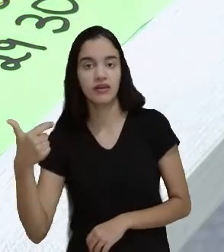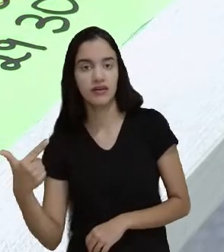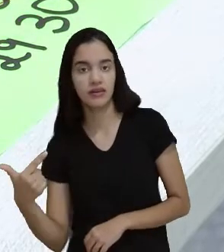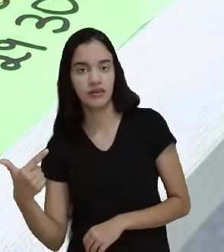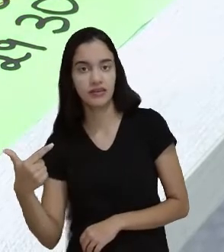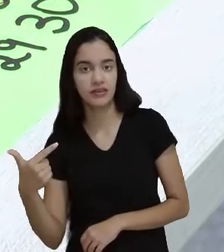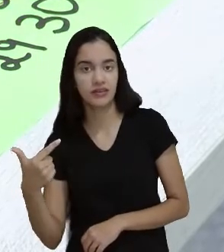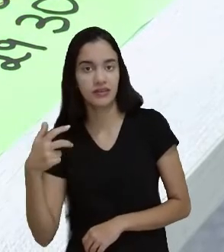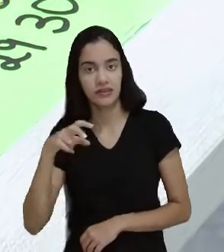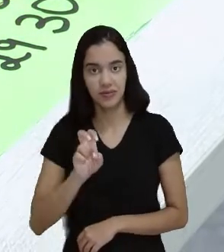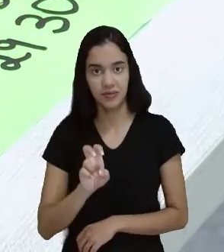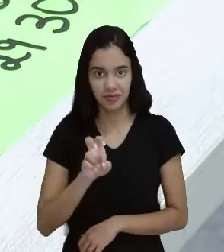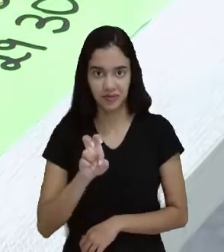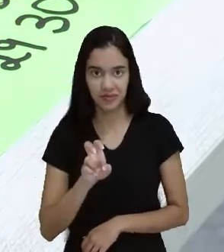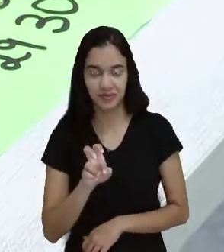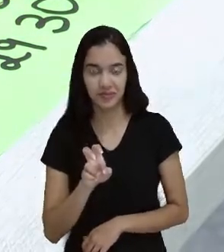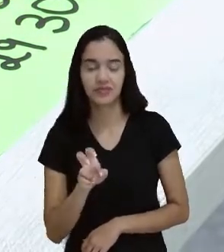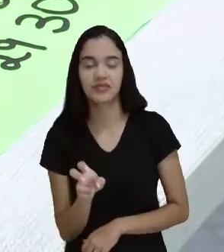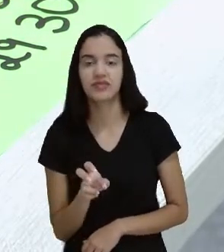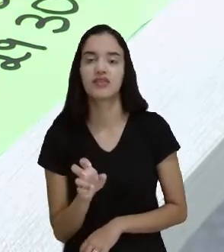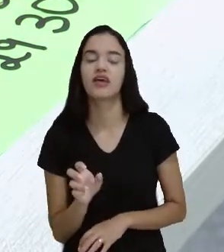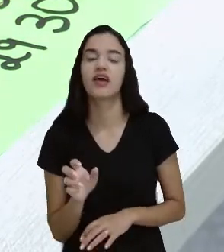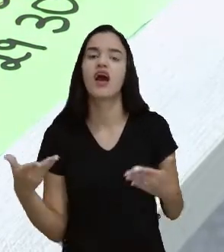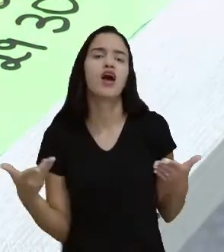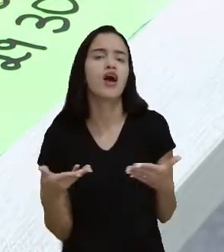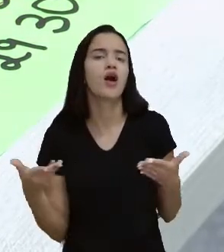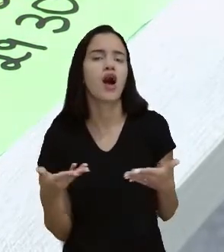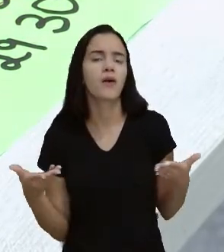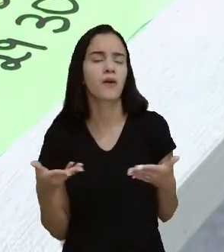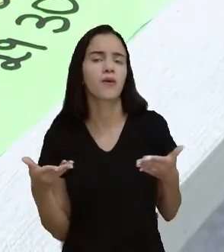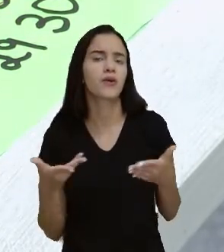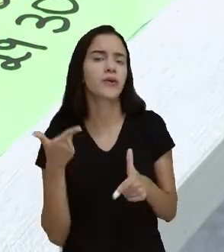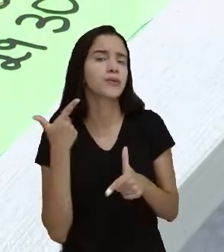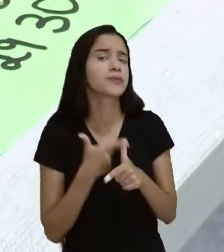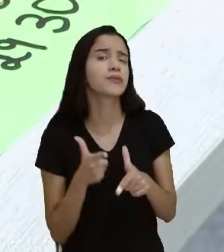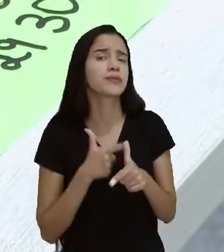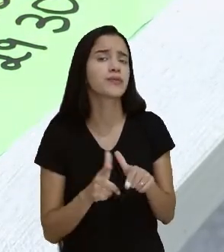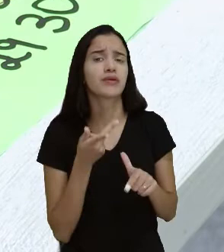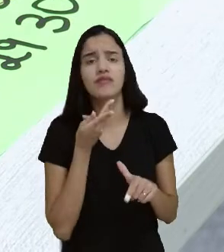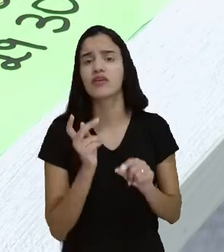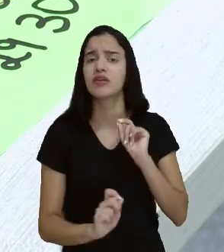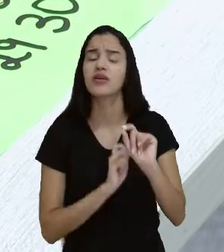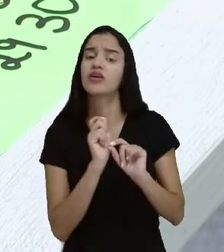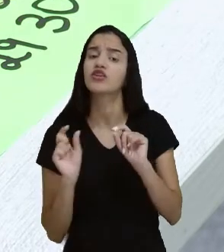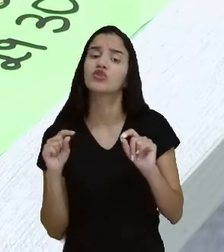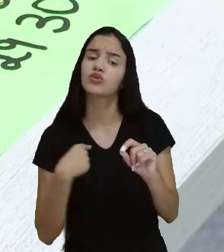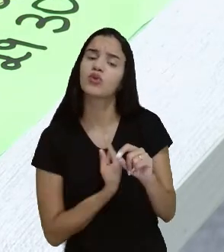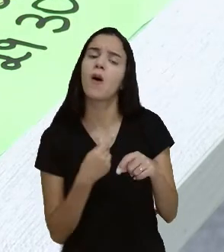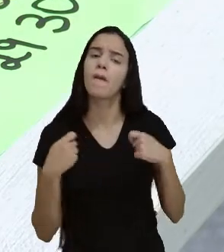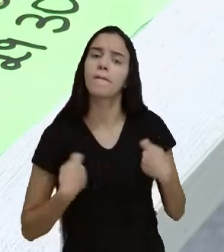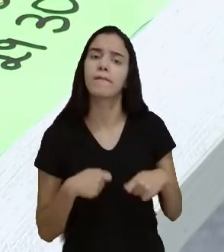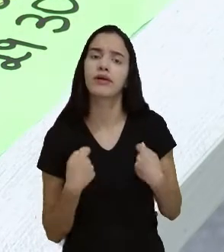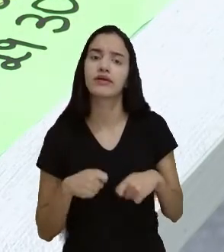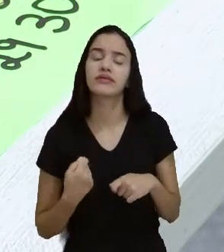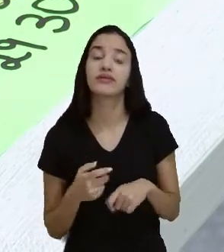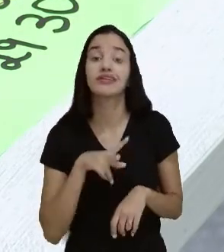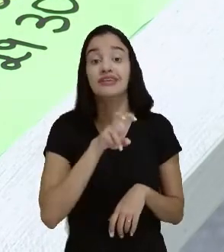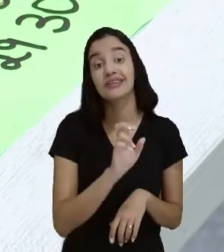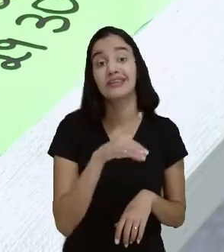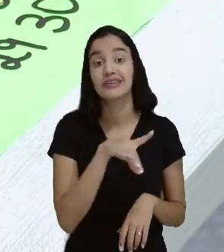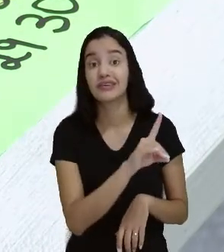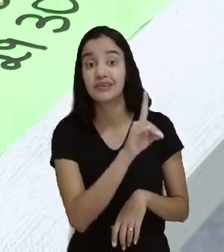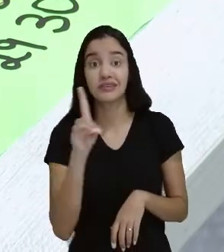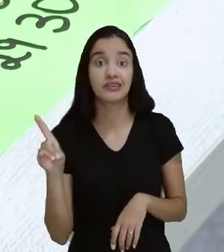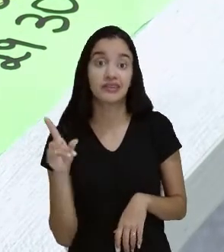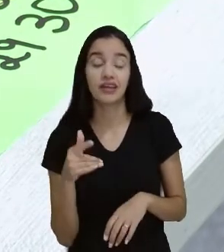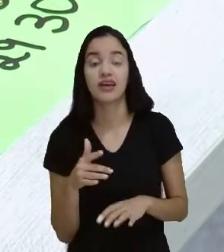24, 25. A situação fala em que nós precisamos contar 5 dias, porque ele